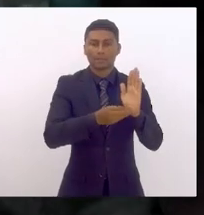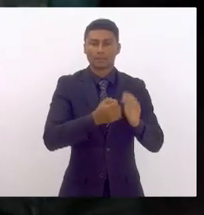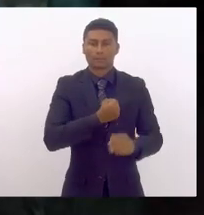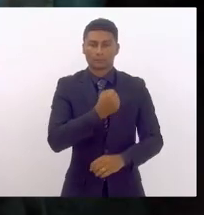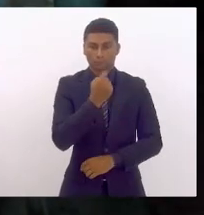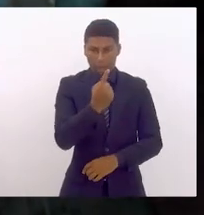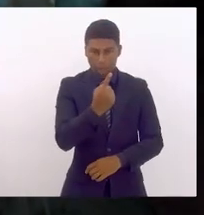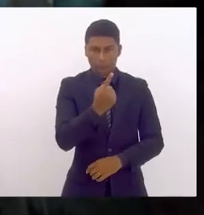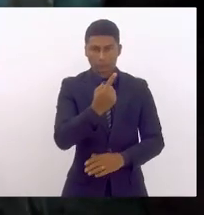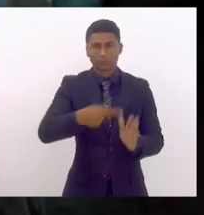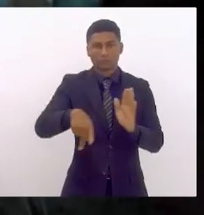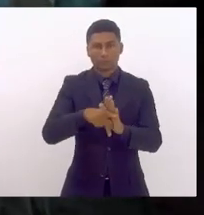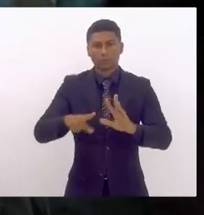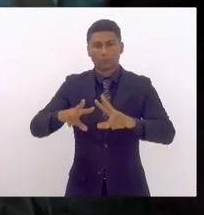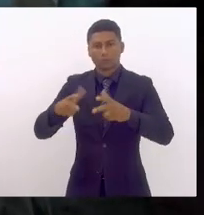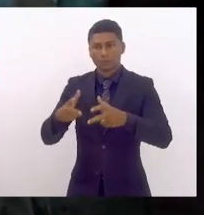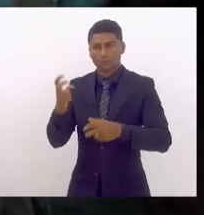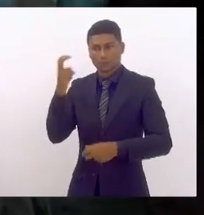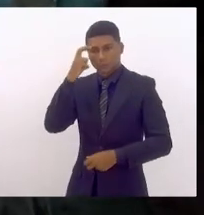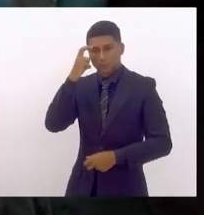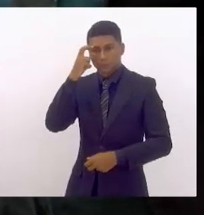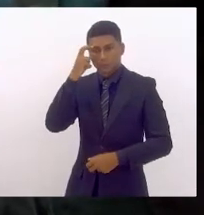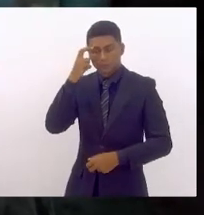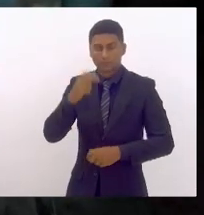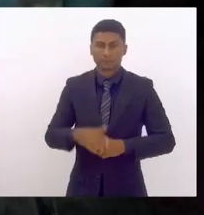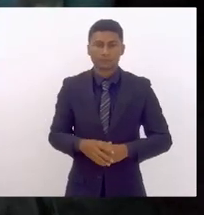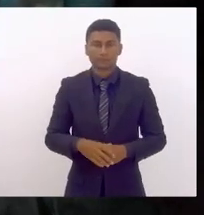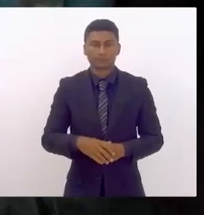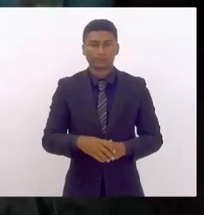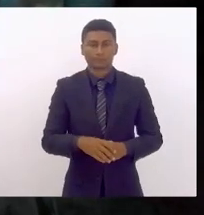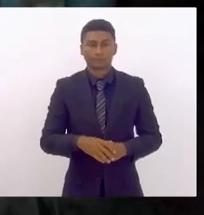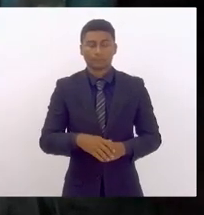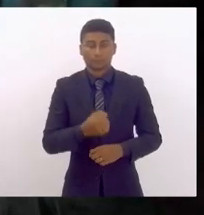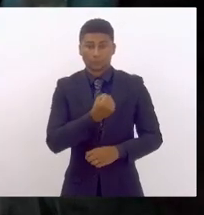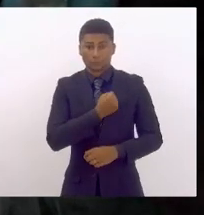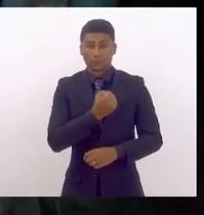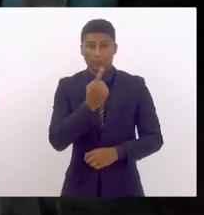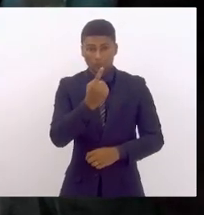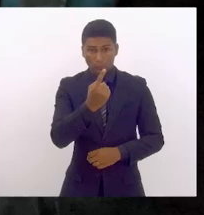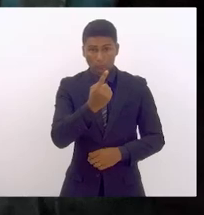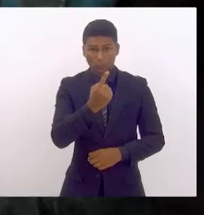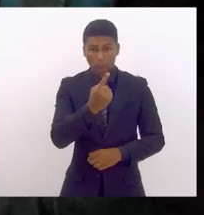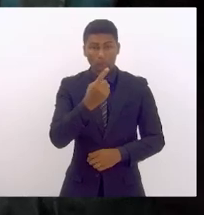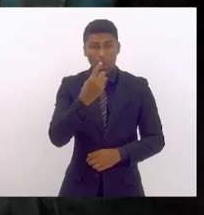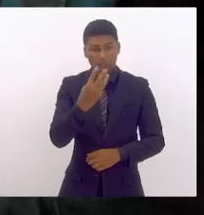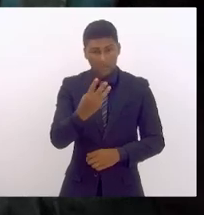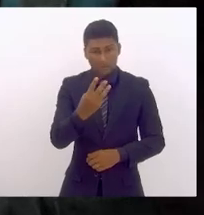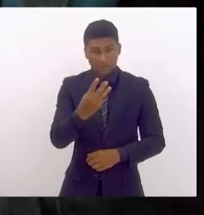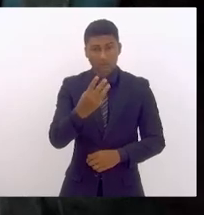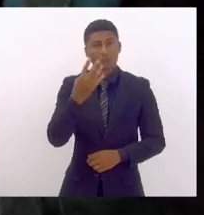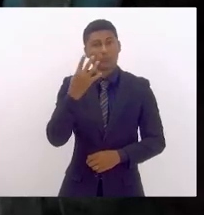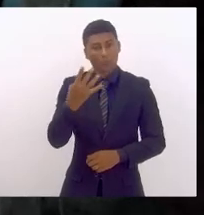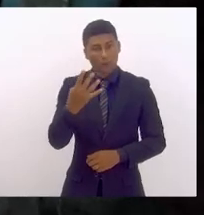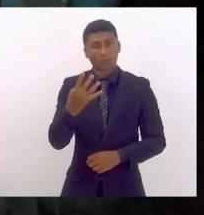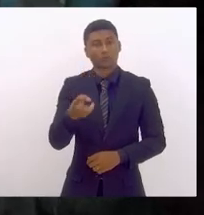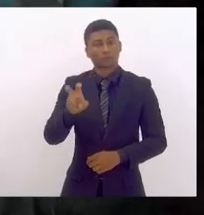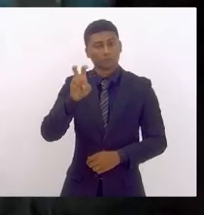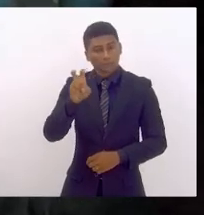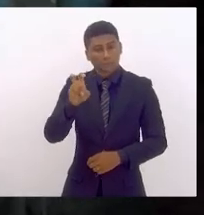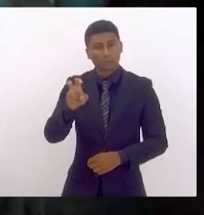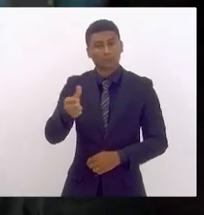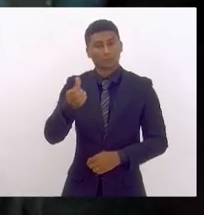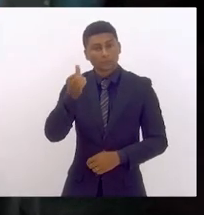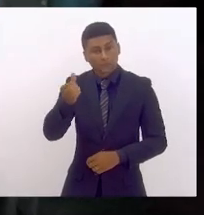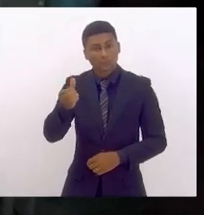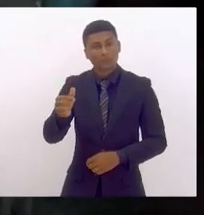1 da comissão de Cultura número 1 3 4 5 6